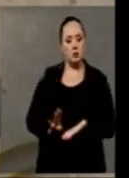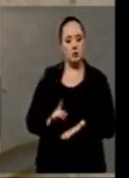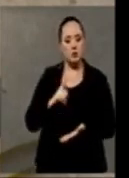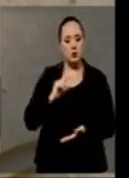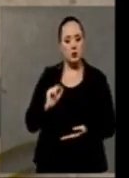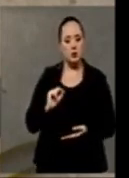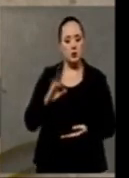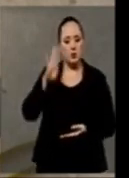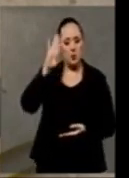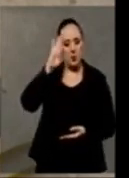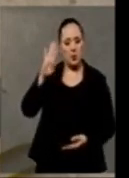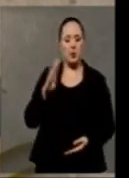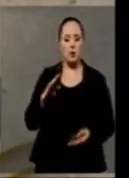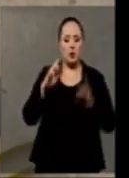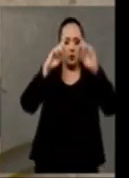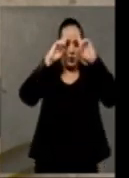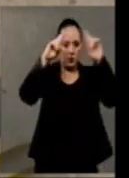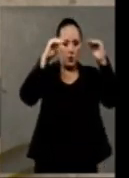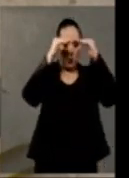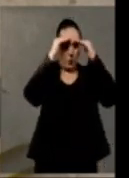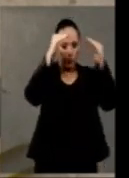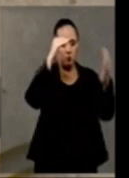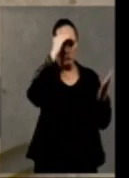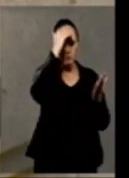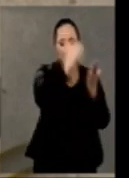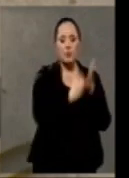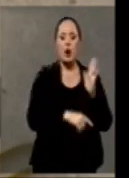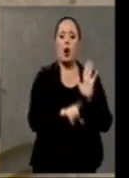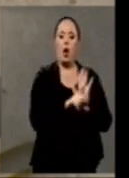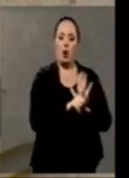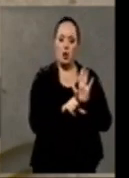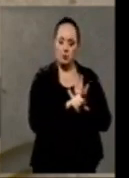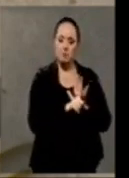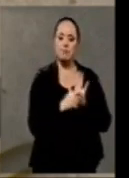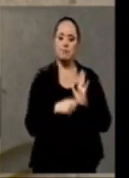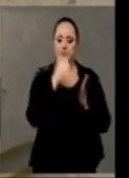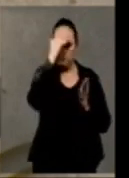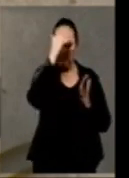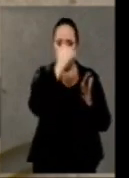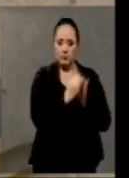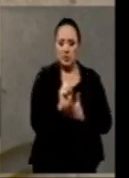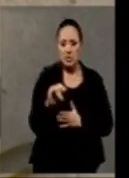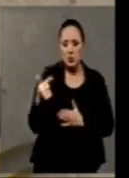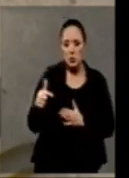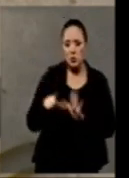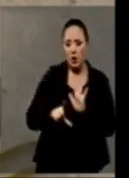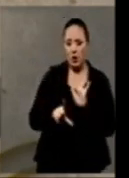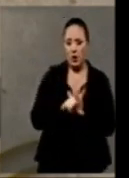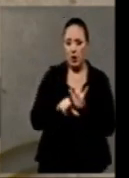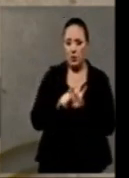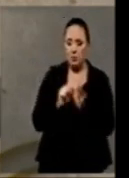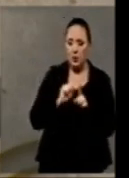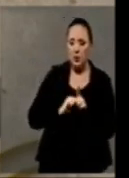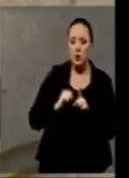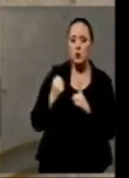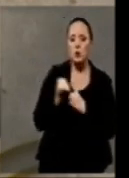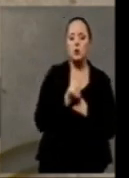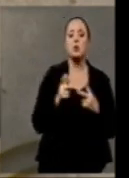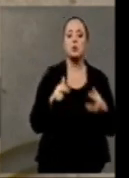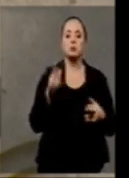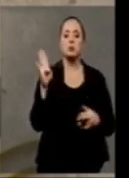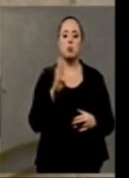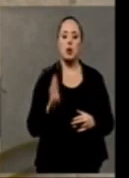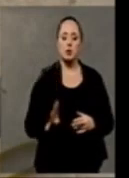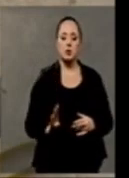primado da obediência às leis sem o qual uma sociedade de massas como a nossa se